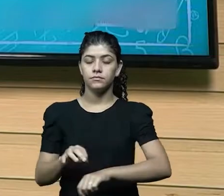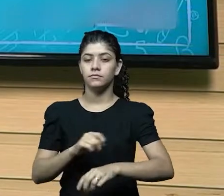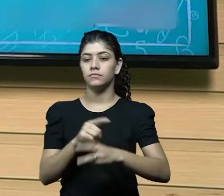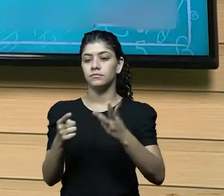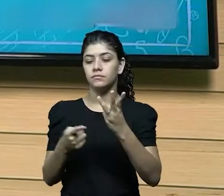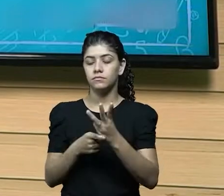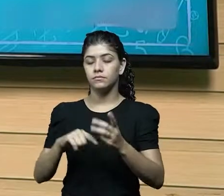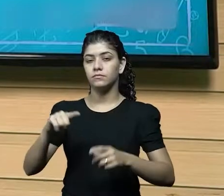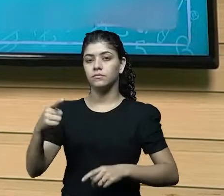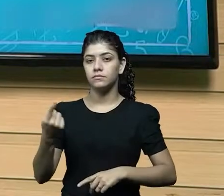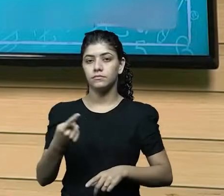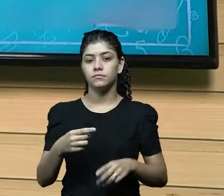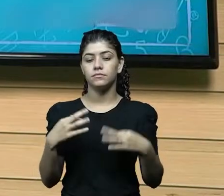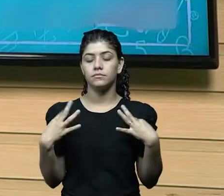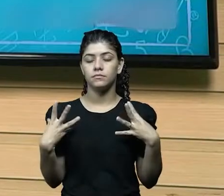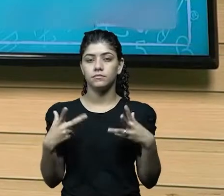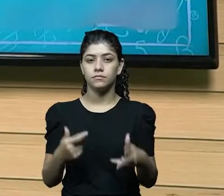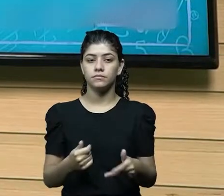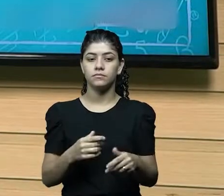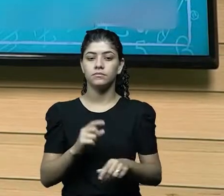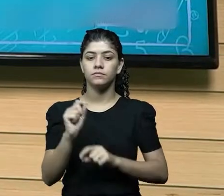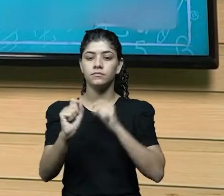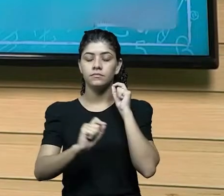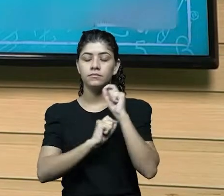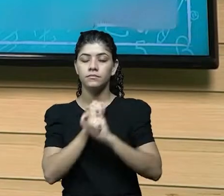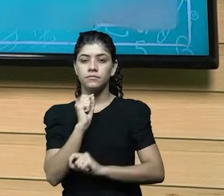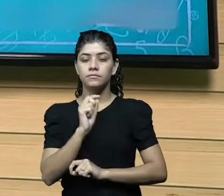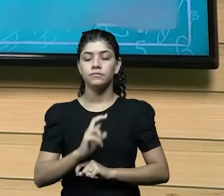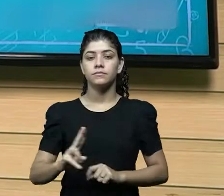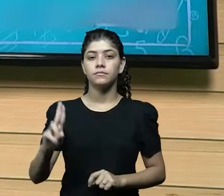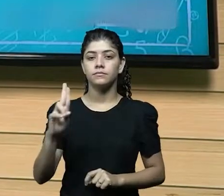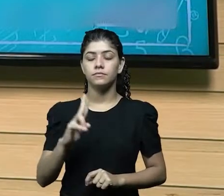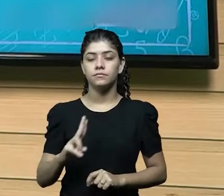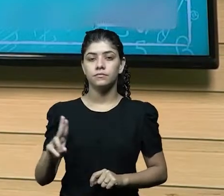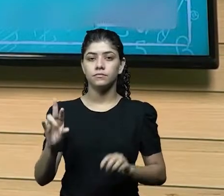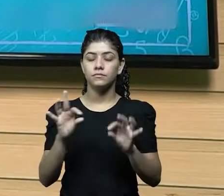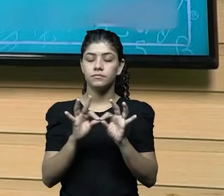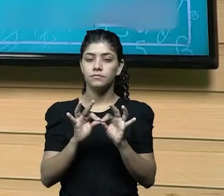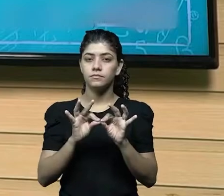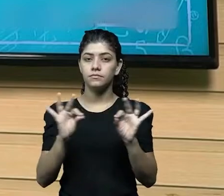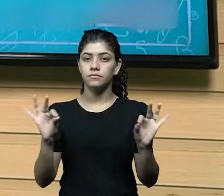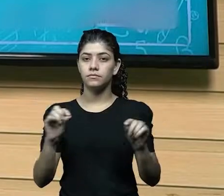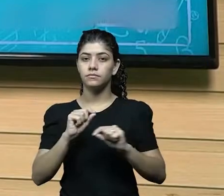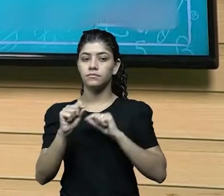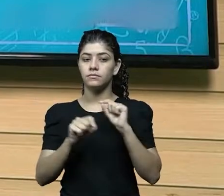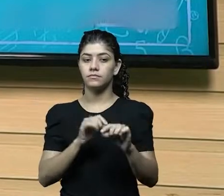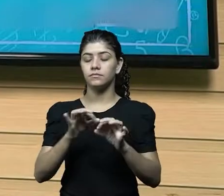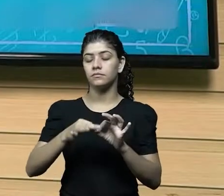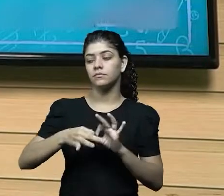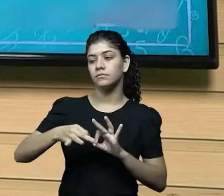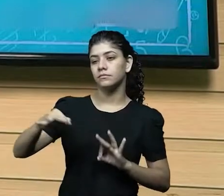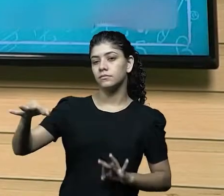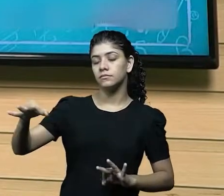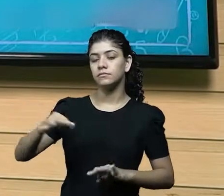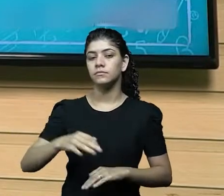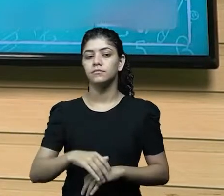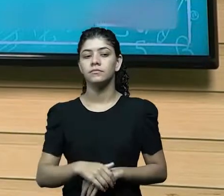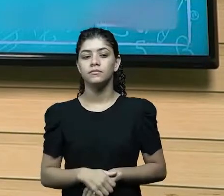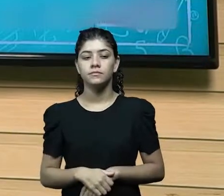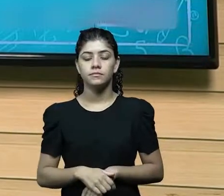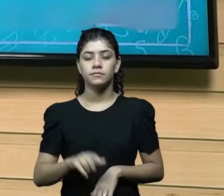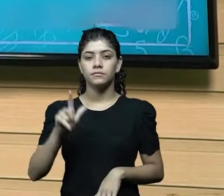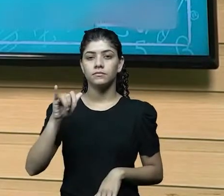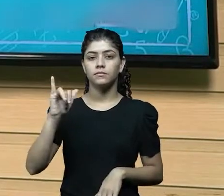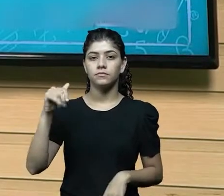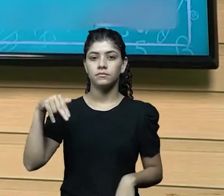régua, ela é um instrumento que ele é utilizado para medir comprimentos, né? Essas medidas lineares são